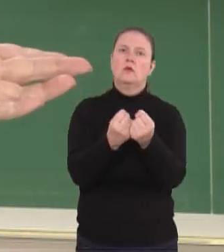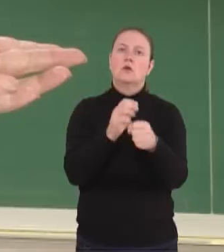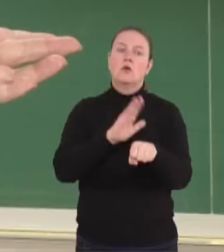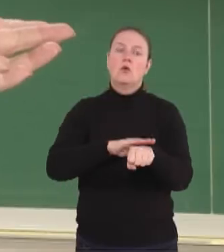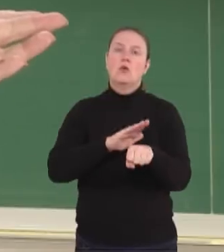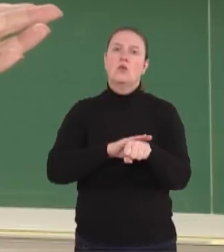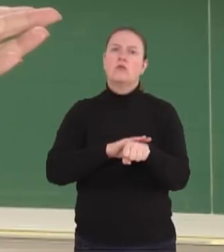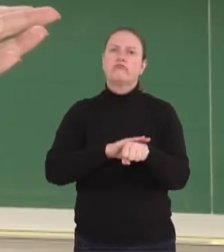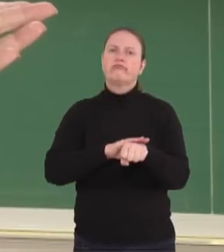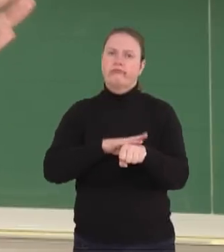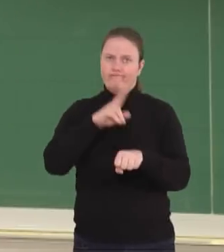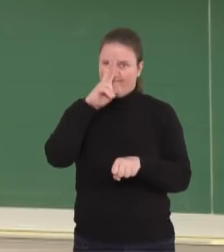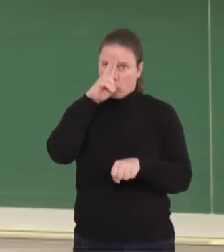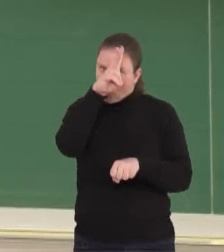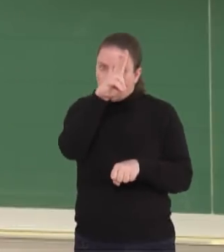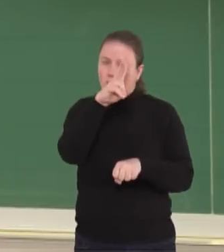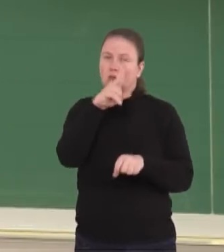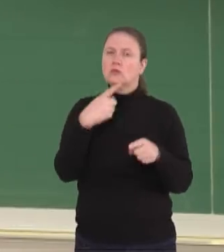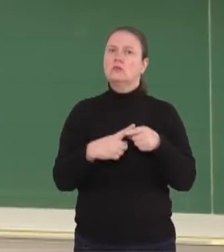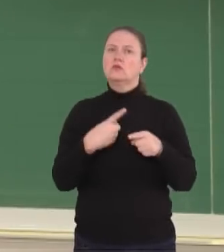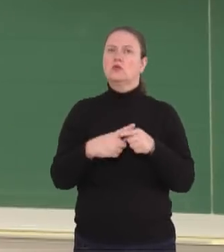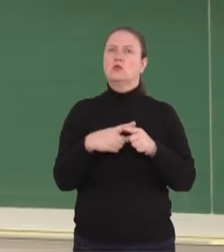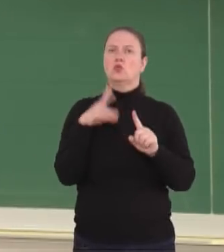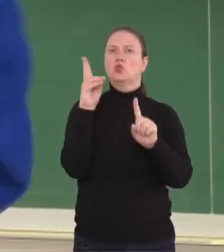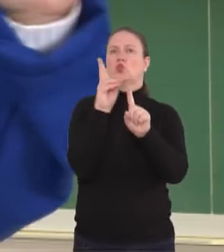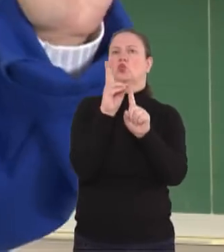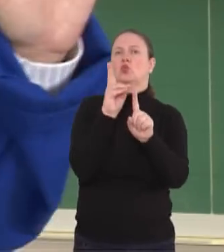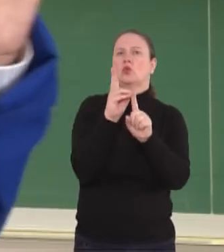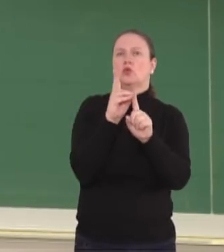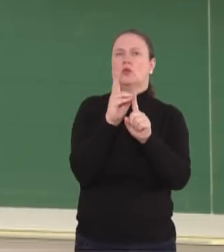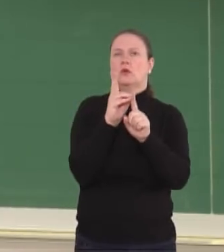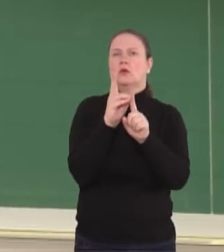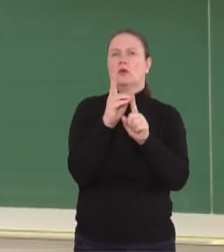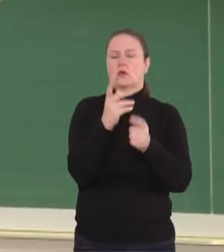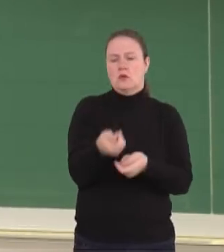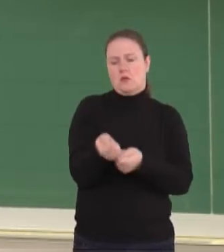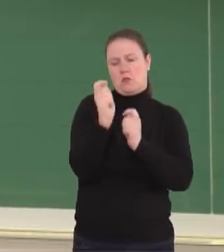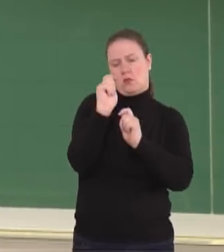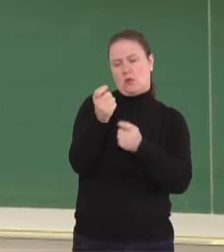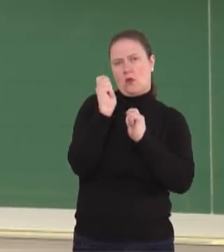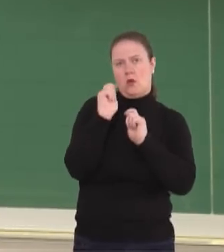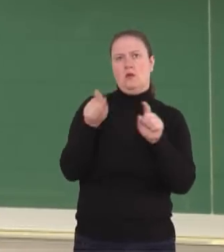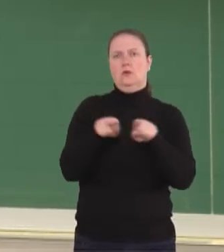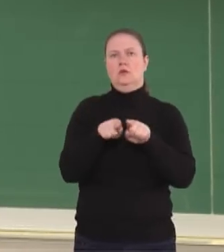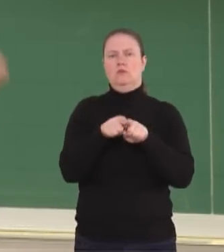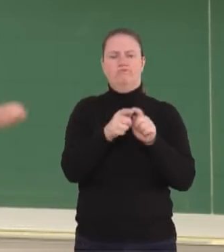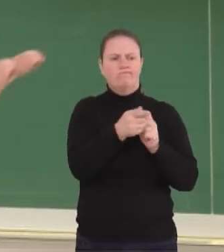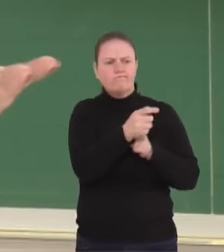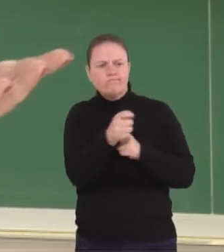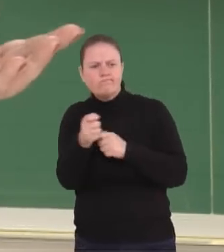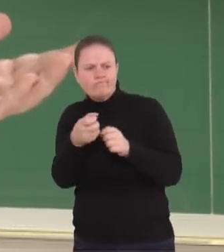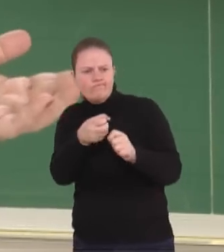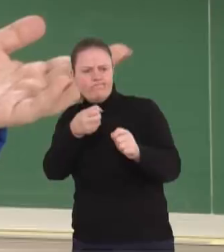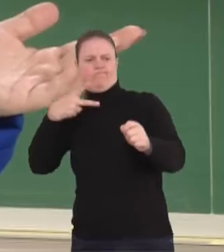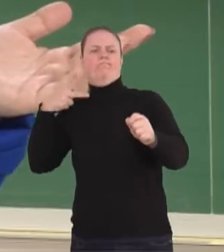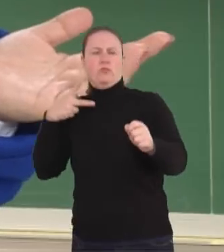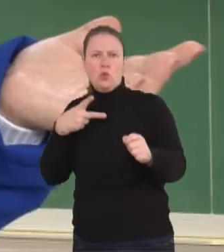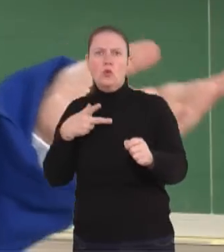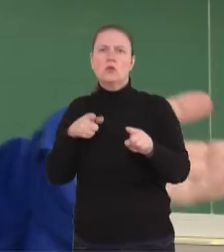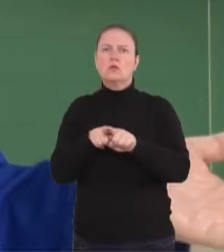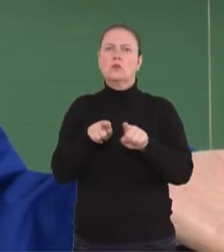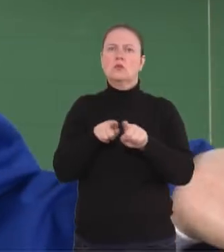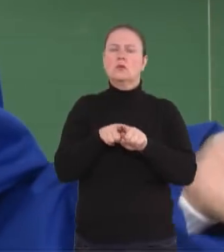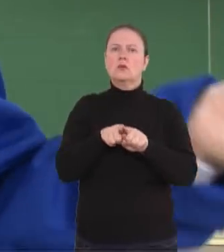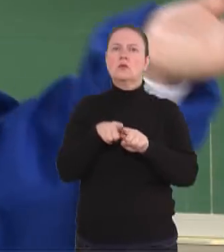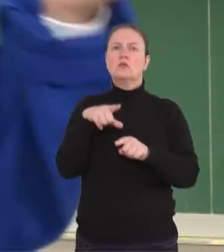no sentido de que os índios viviam de caça, de pesca, então alguns tinham mais habilidade para